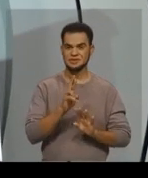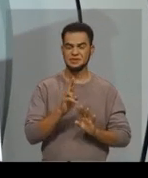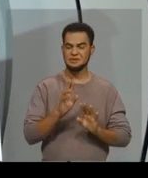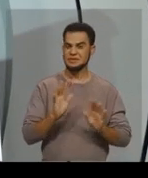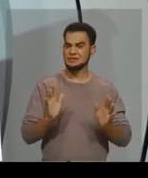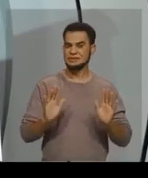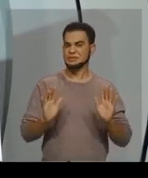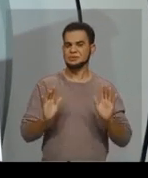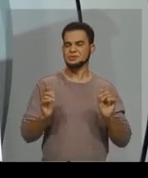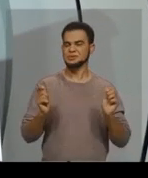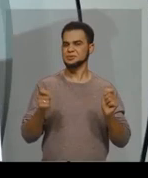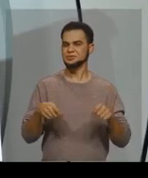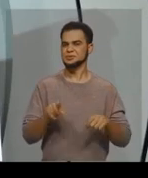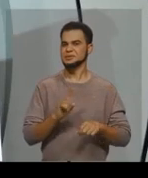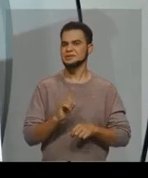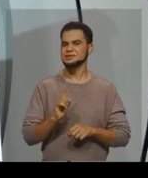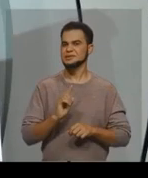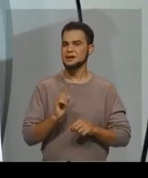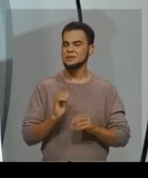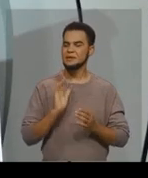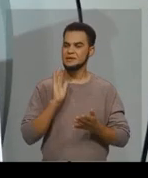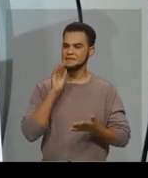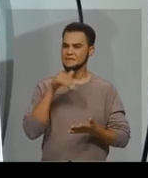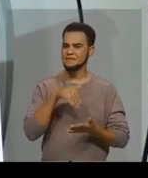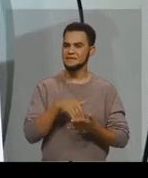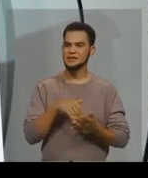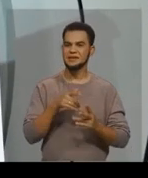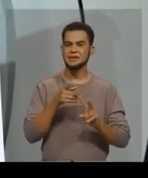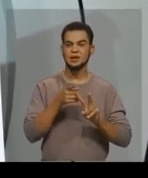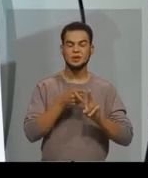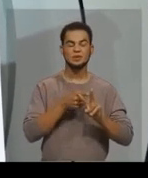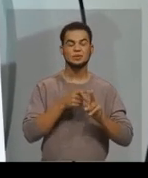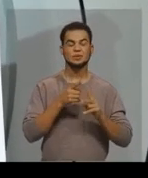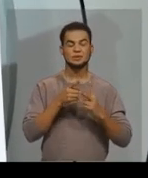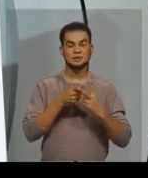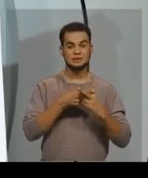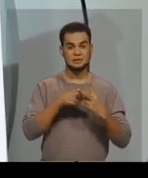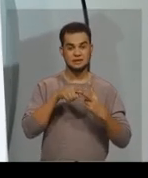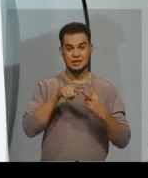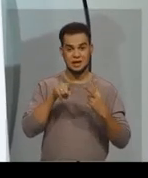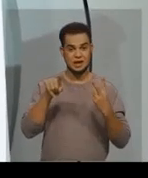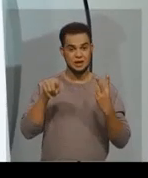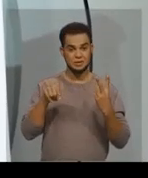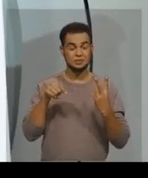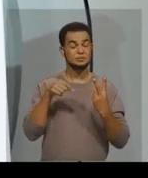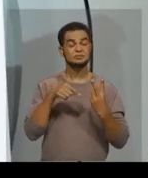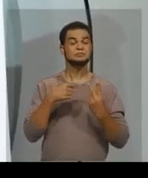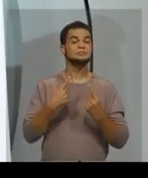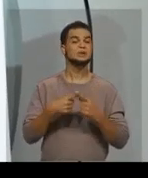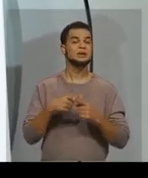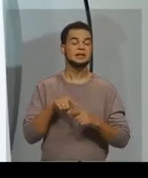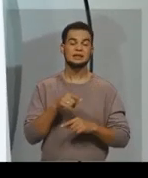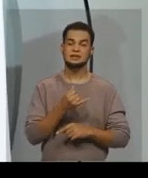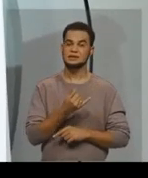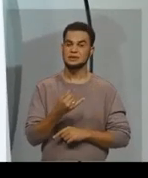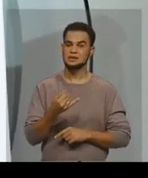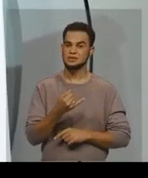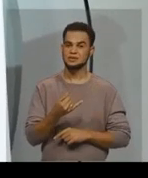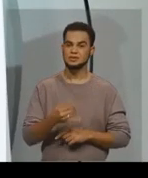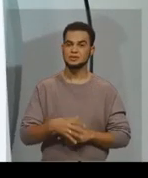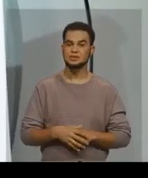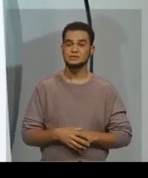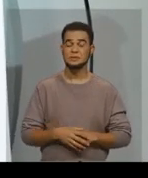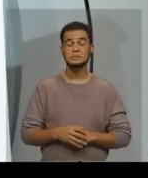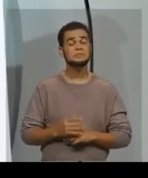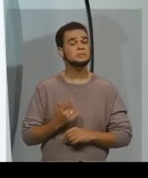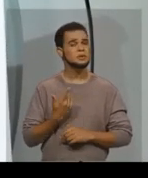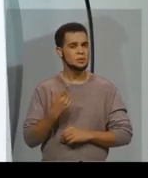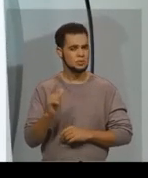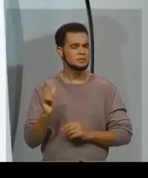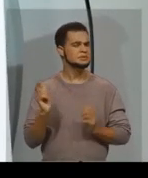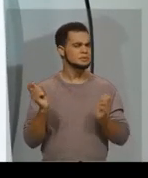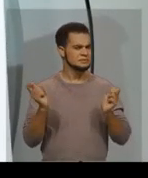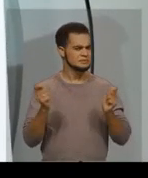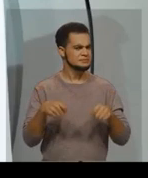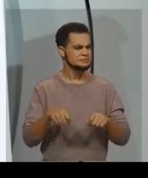chegar nas raízes porque o meu delta é negativo. Outra forma de fazer seria isso aqui, ó.